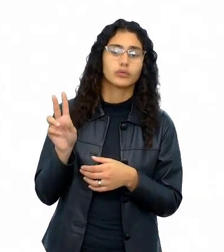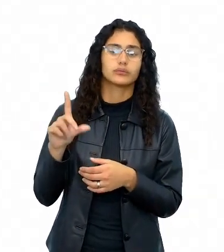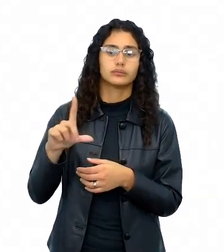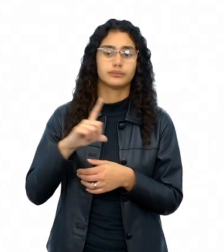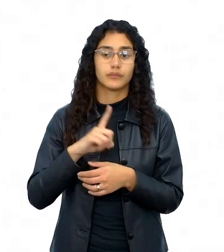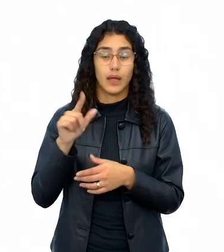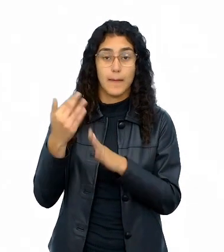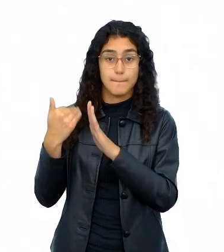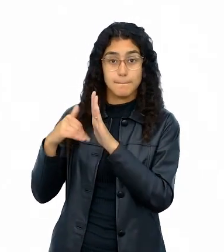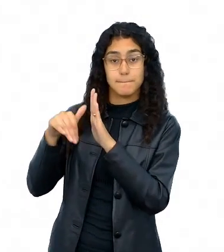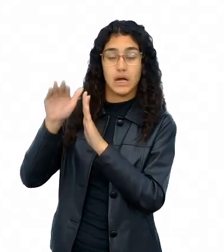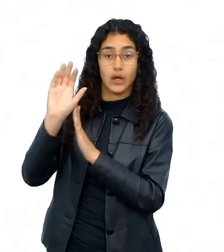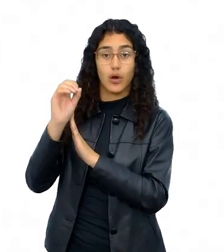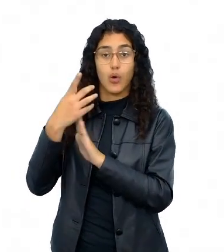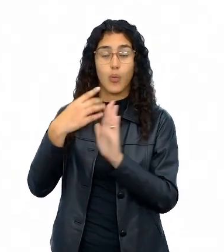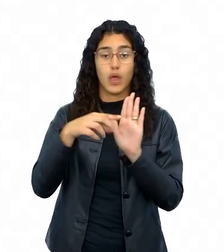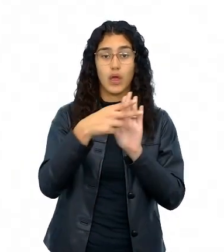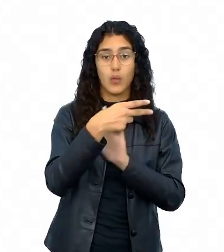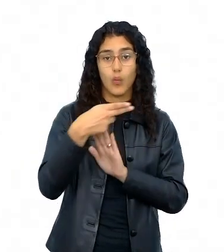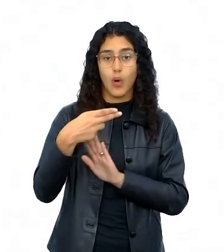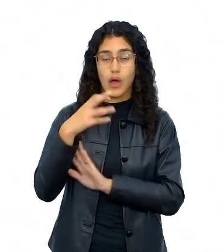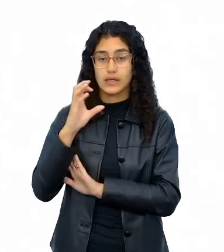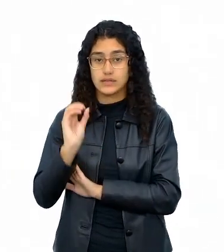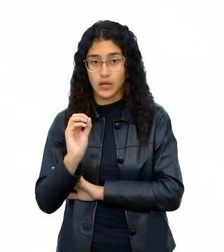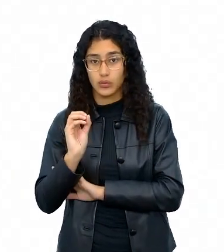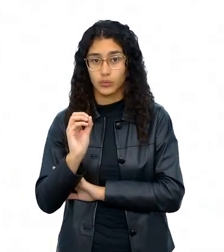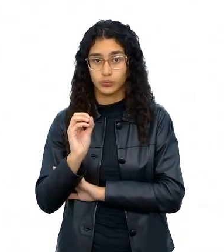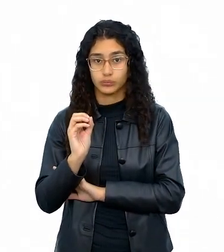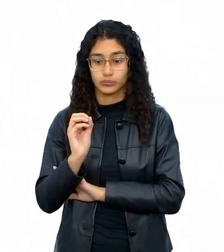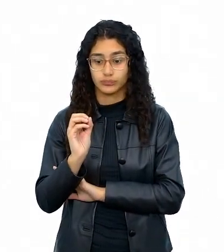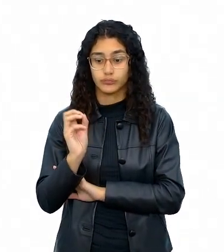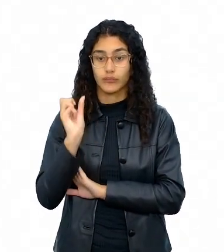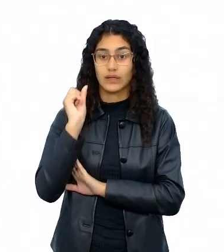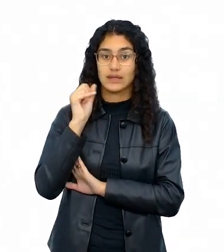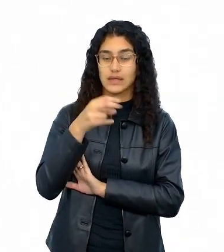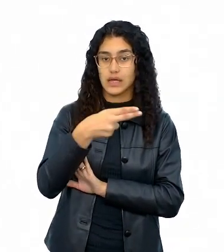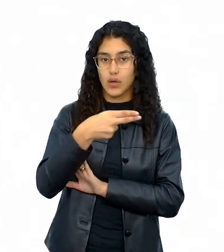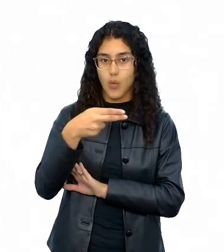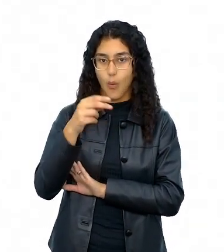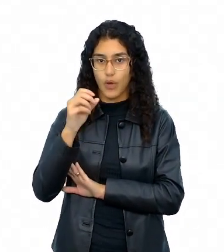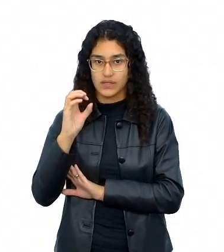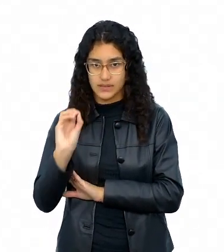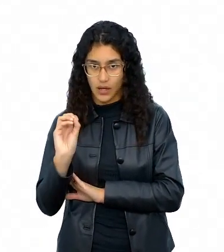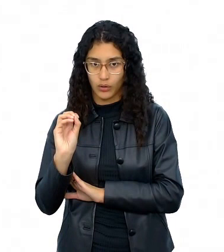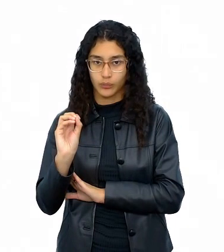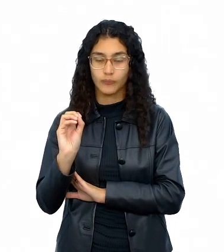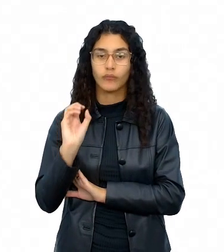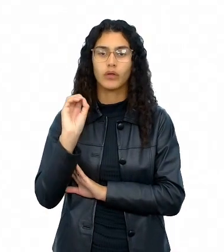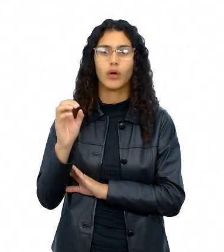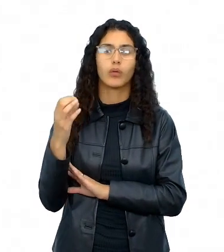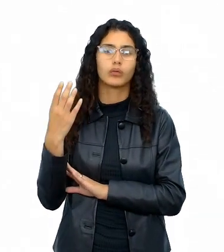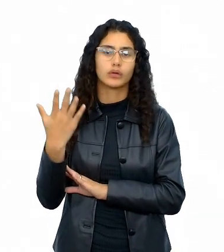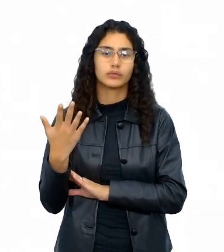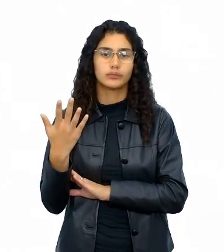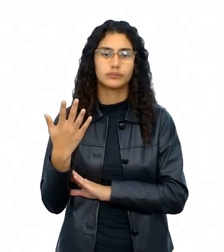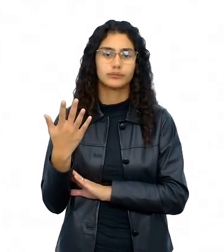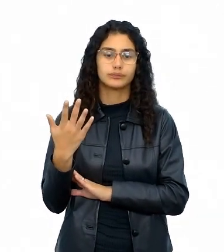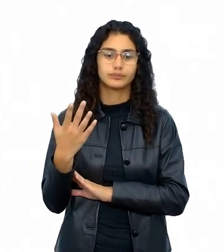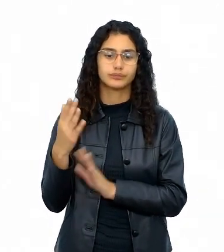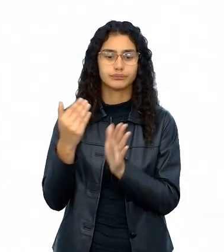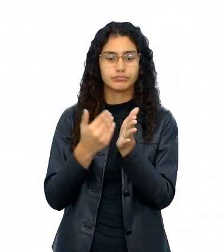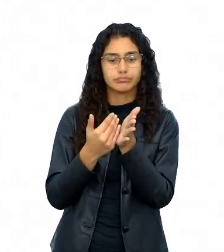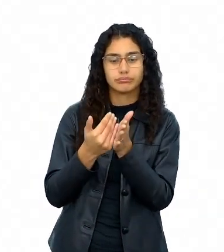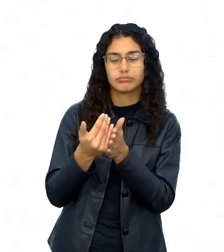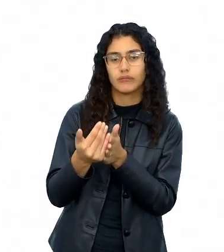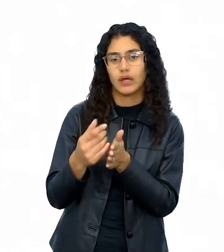é maior ou é igual a 0? Se ele for igual a 0, o que acontece? É o ponto